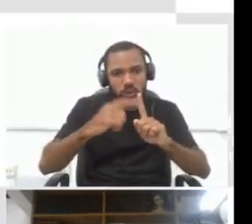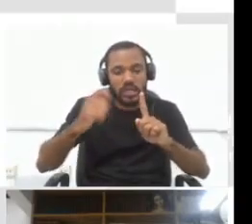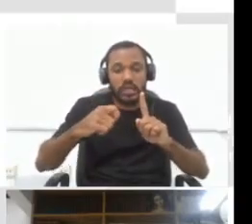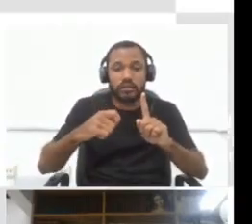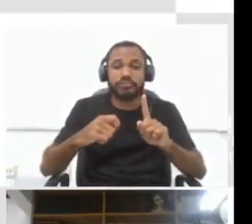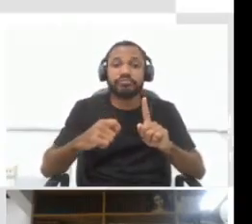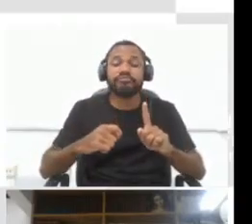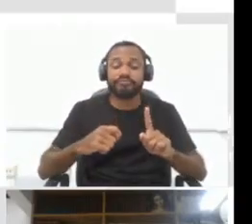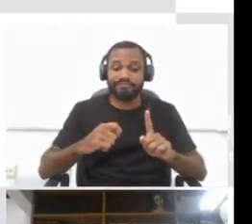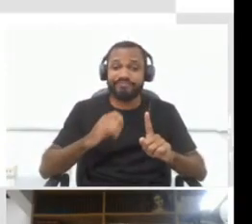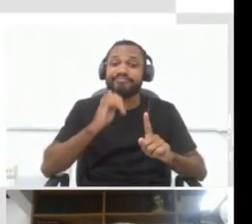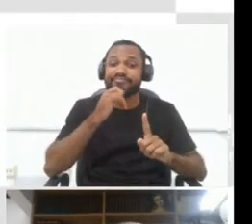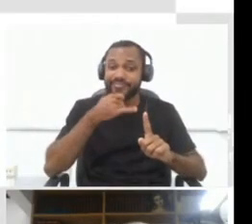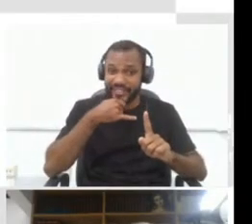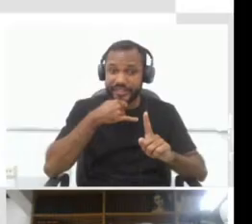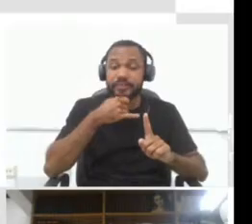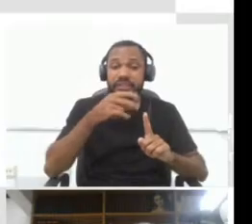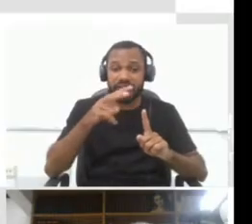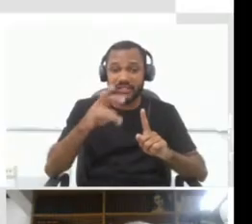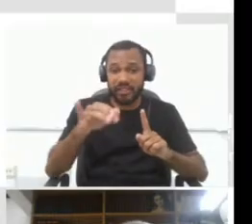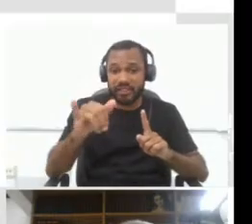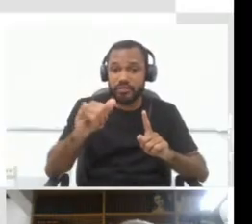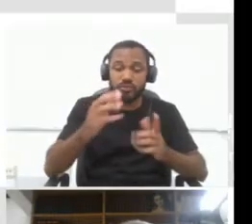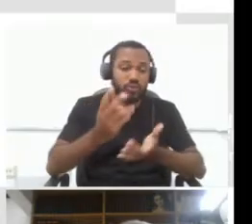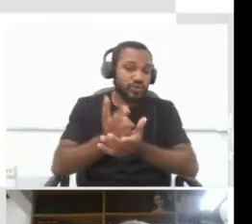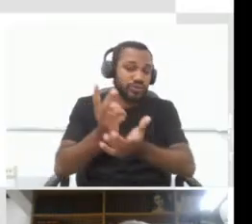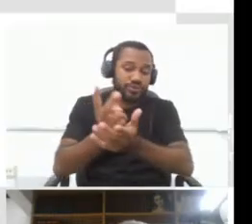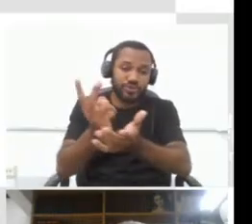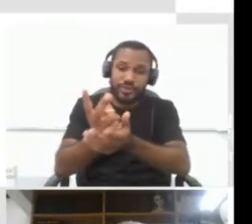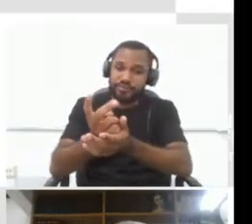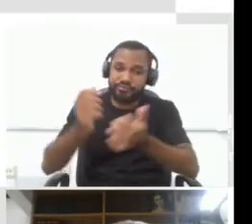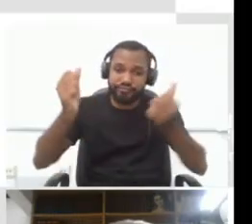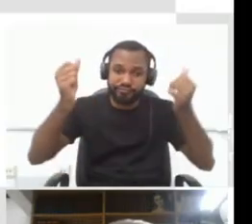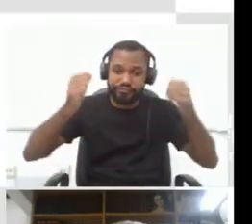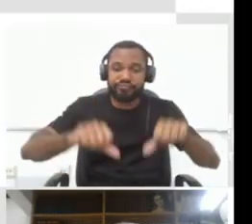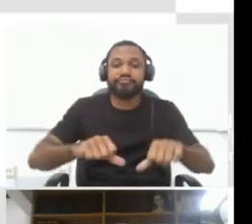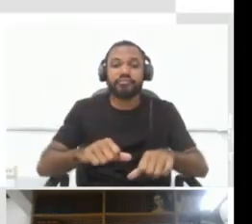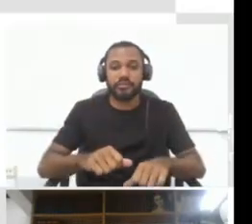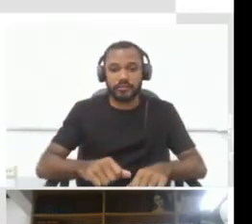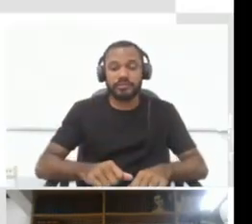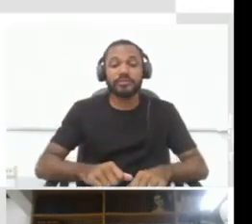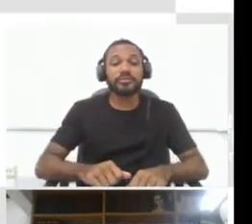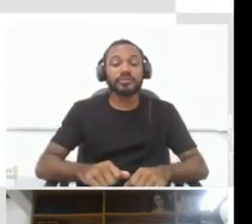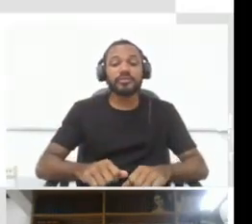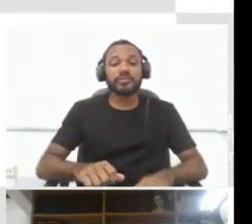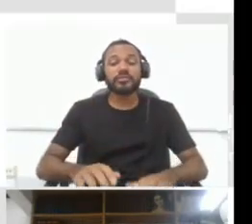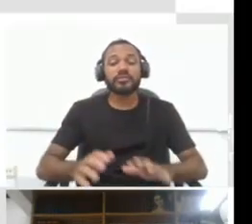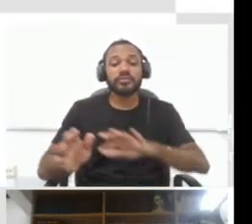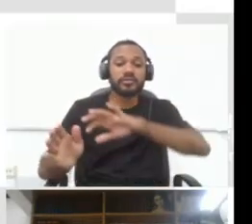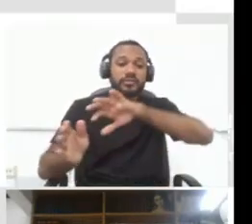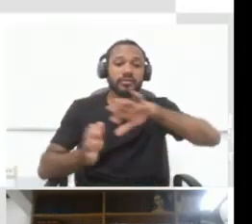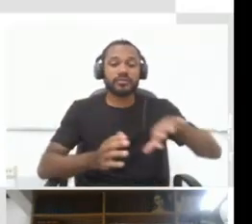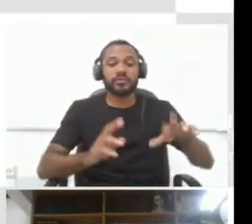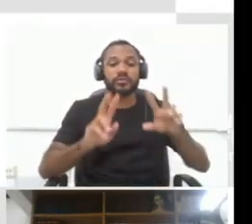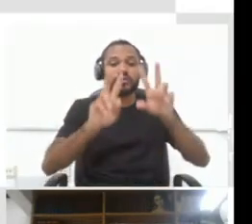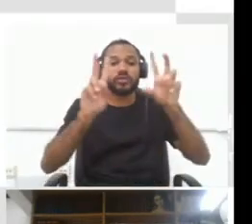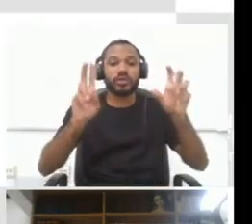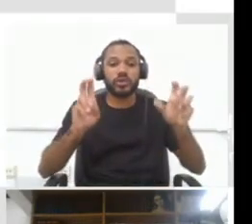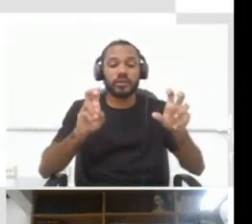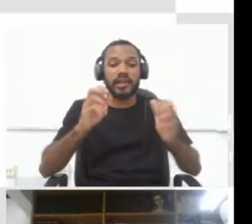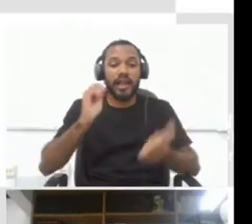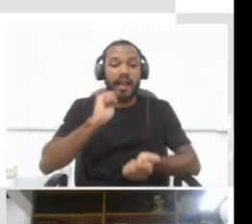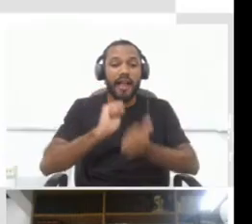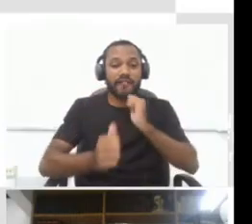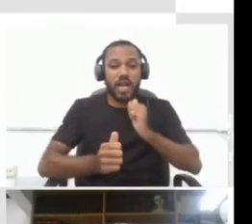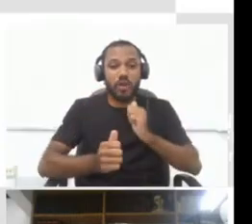verdade, nessa trajetória aqui. No que se refere ao carvão, mais uma vez, apenas o carvão, e vocês percebem a mesma coisa. Vamos